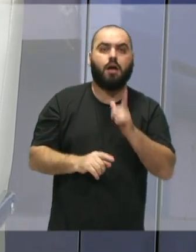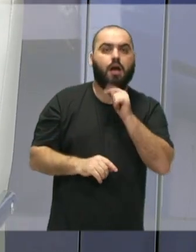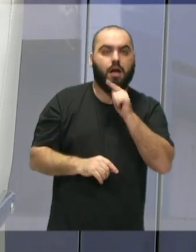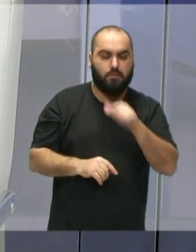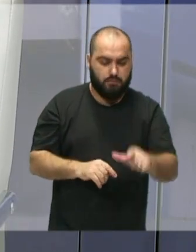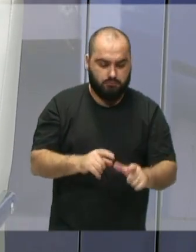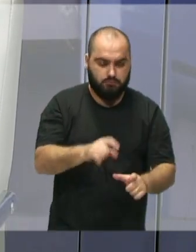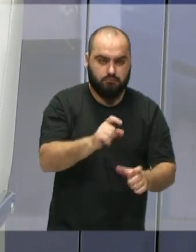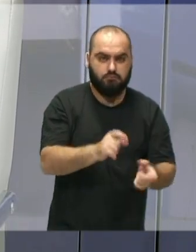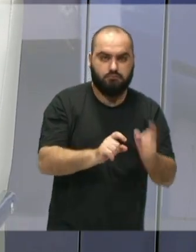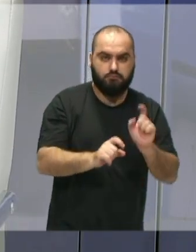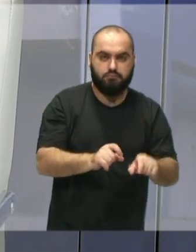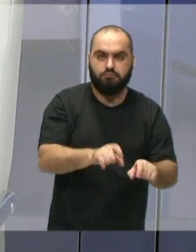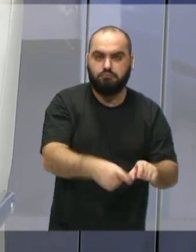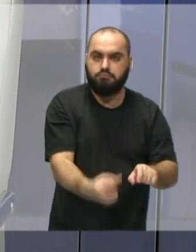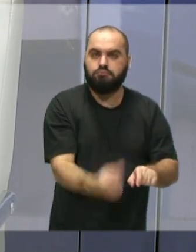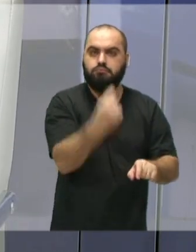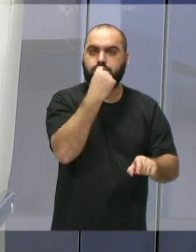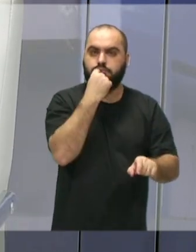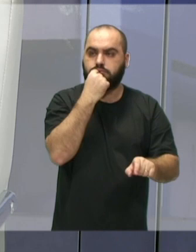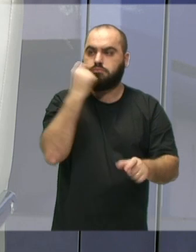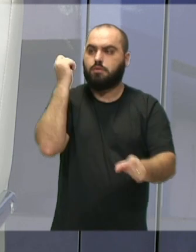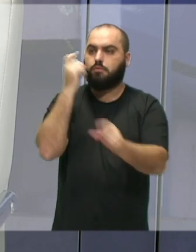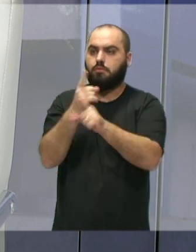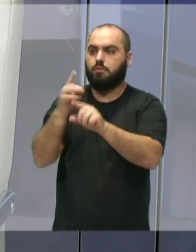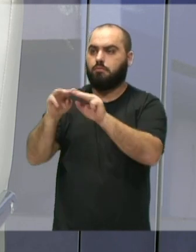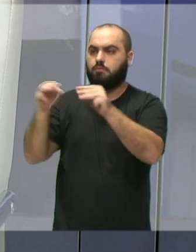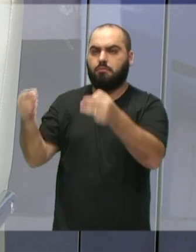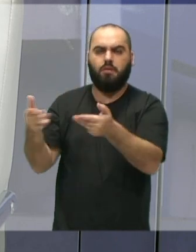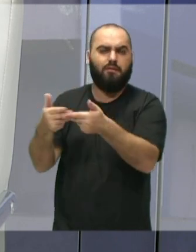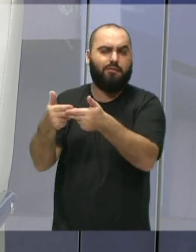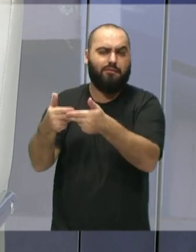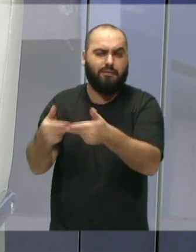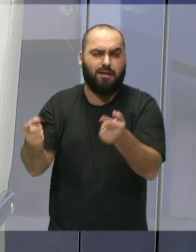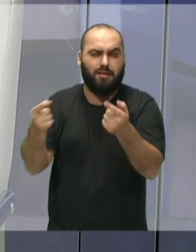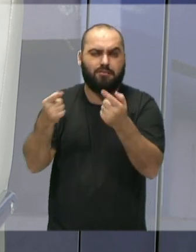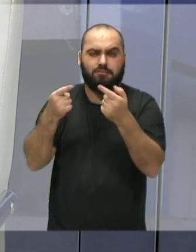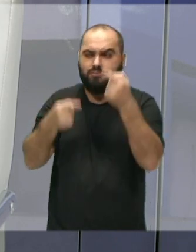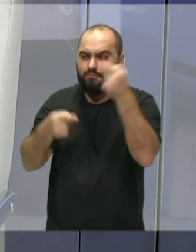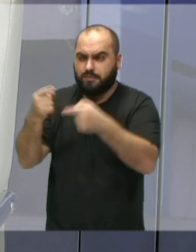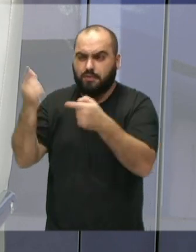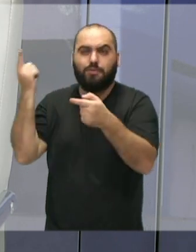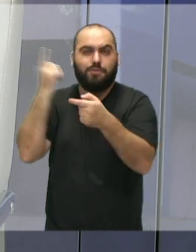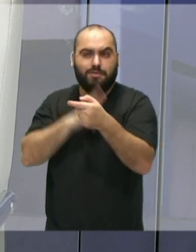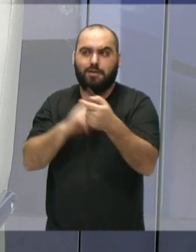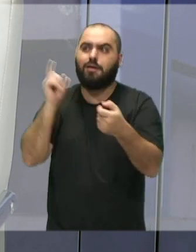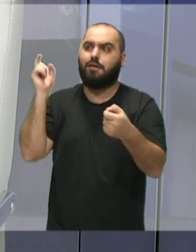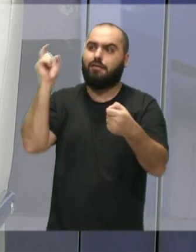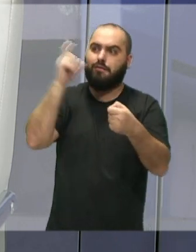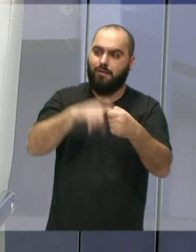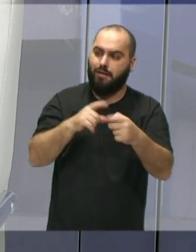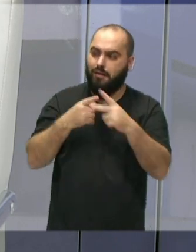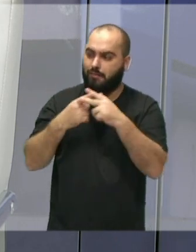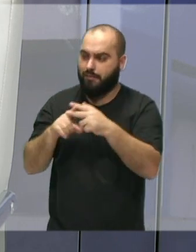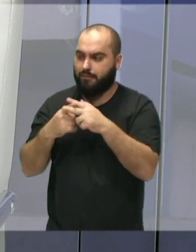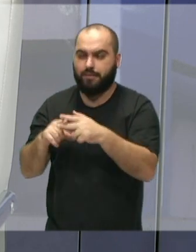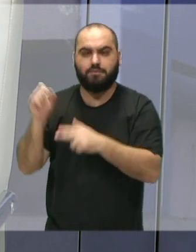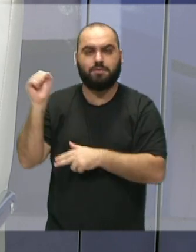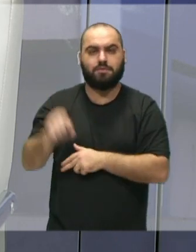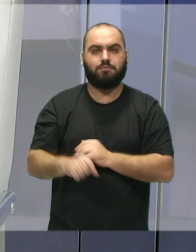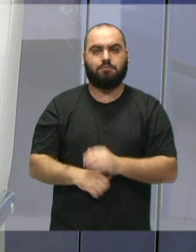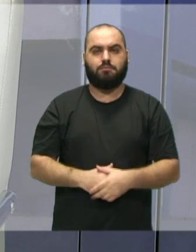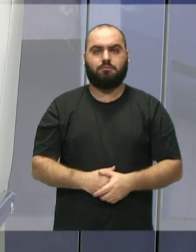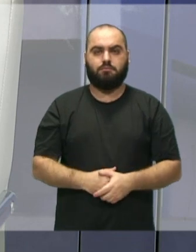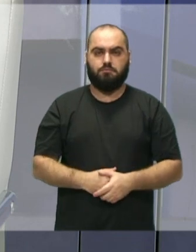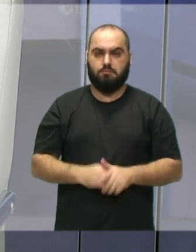bebedouros. Encontrei várias mesas, encontrei bastante objetos que podem ser, sim, reutilizados. Mas se não forem reutilizados, não sei